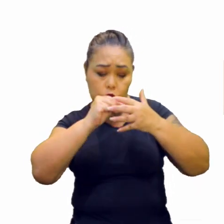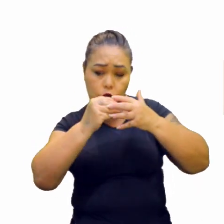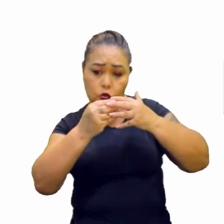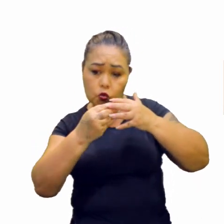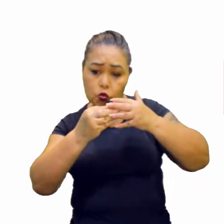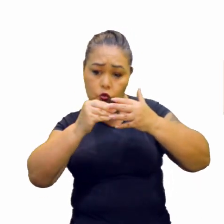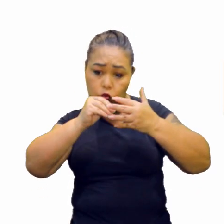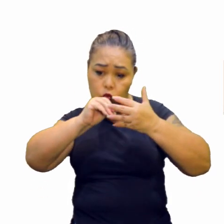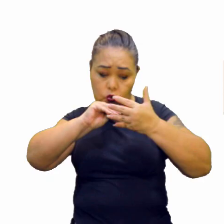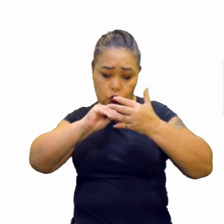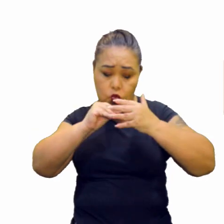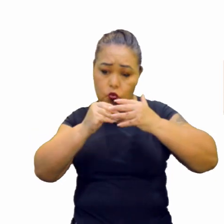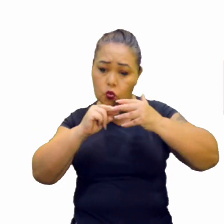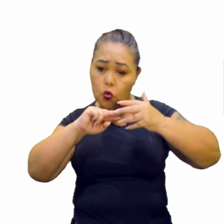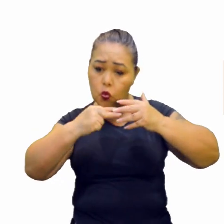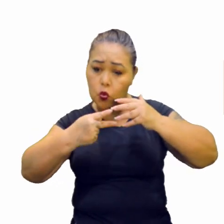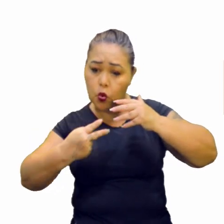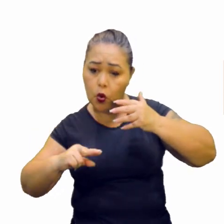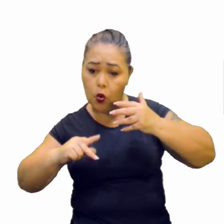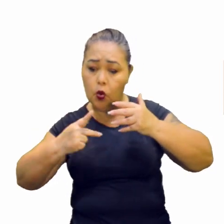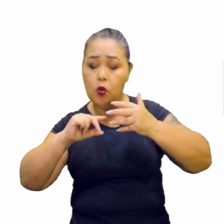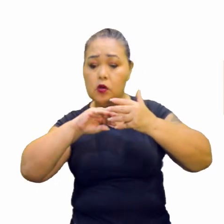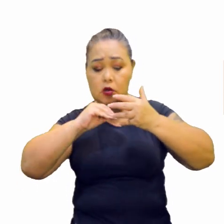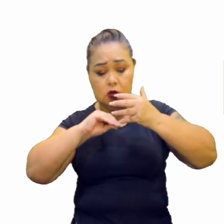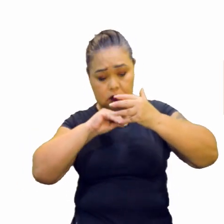são formados no processo